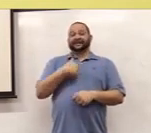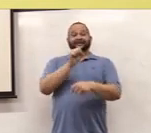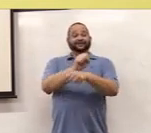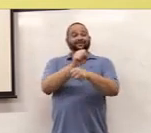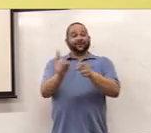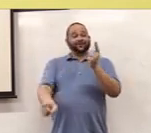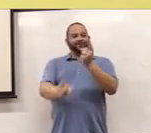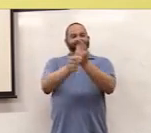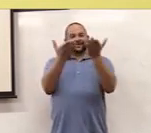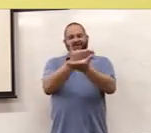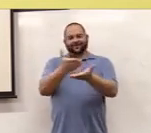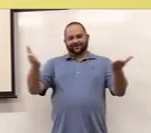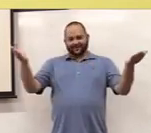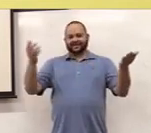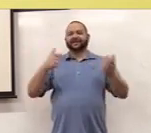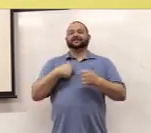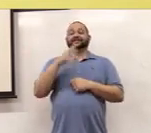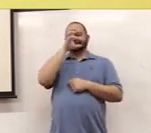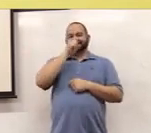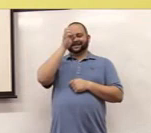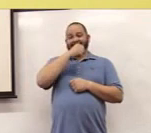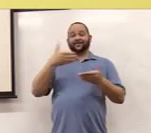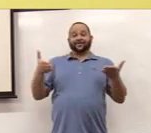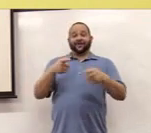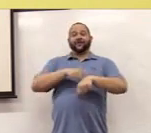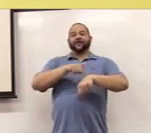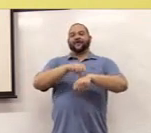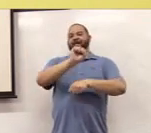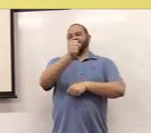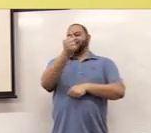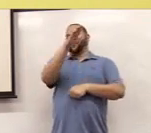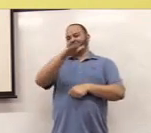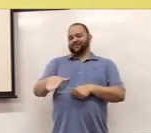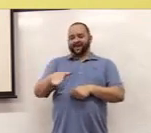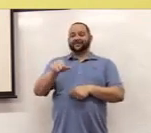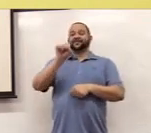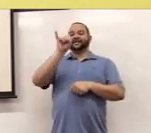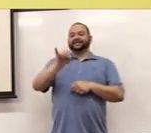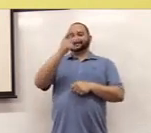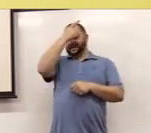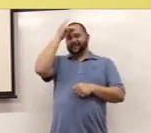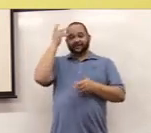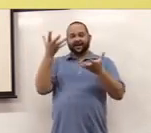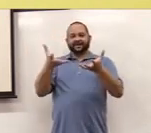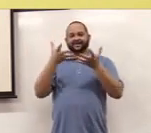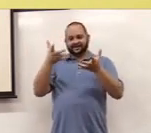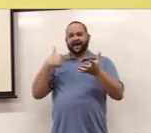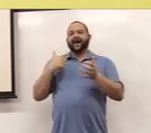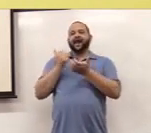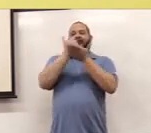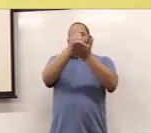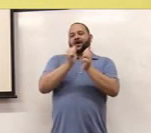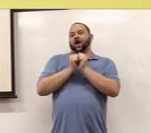Espero encontrar vocês no concerto, no próximo domingo, no próximo sábado, às 8h30. Para quem quiser levar alguém e participar dessa